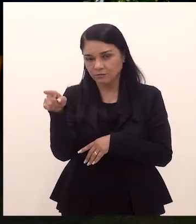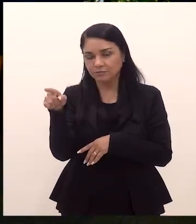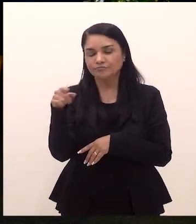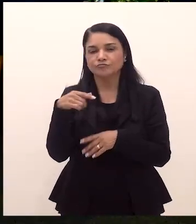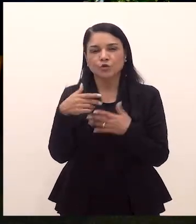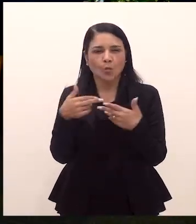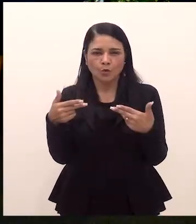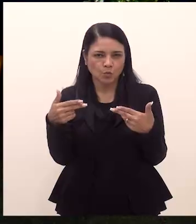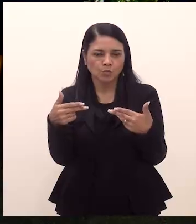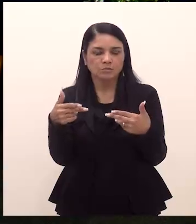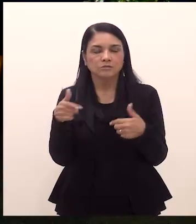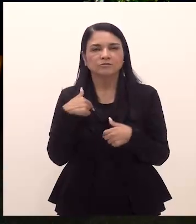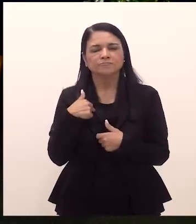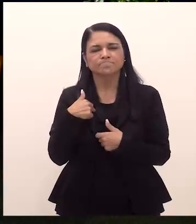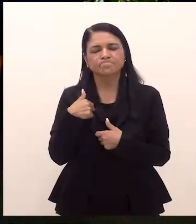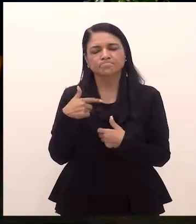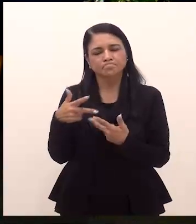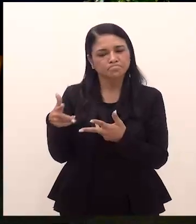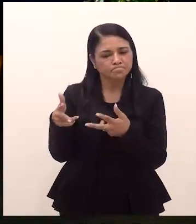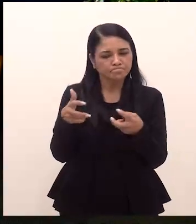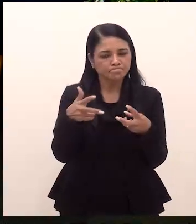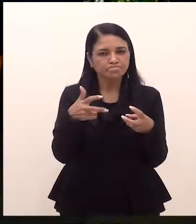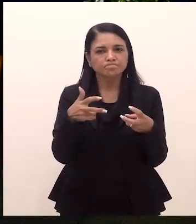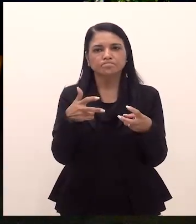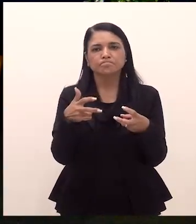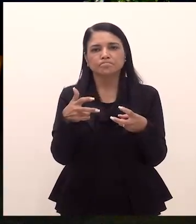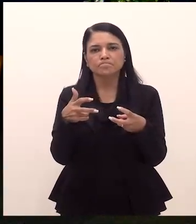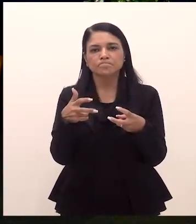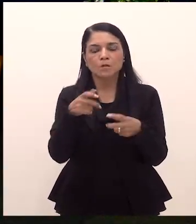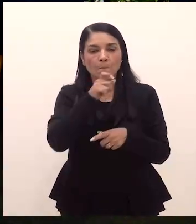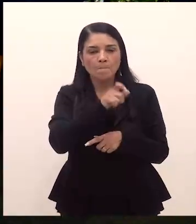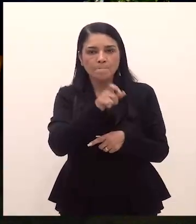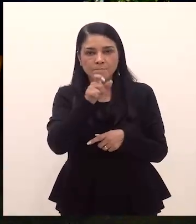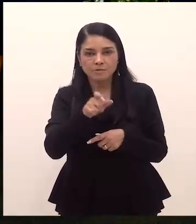também lembrando de situações assim, eu vejo